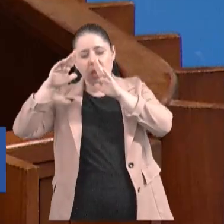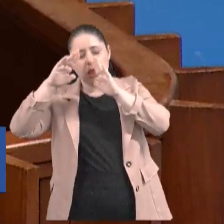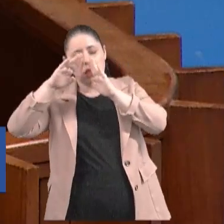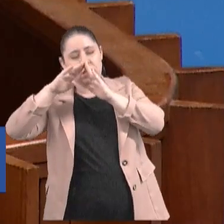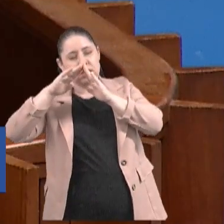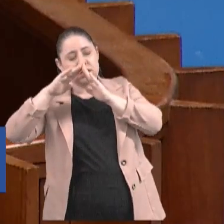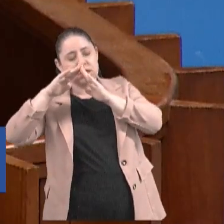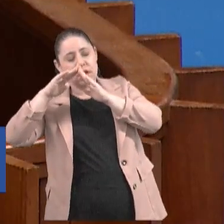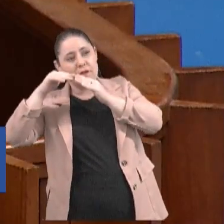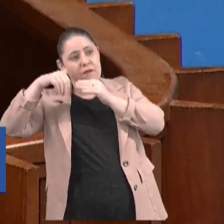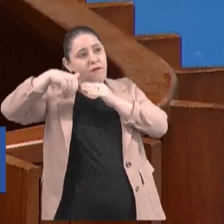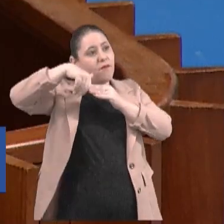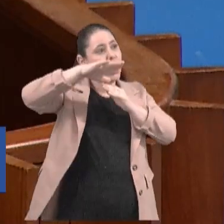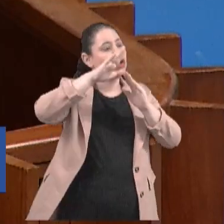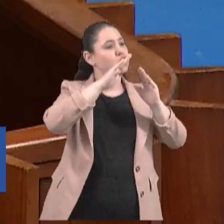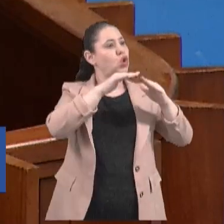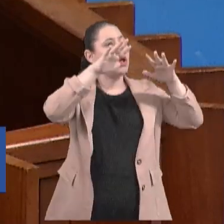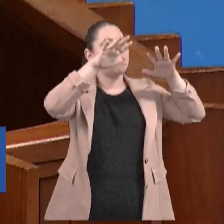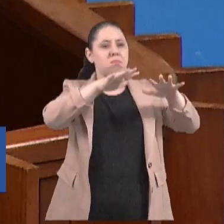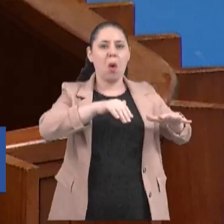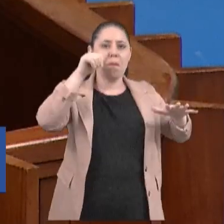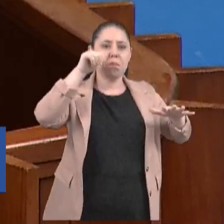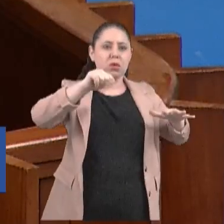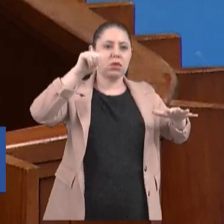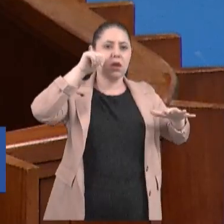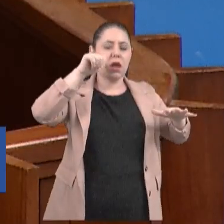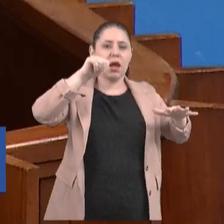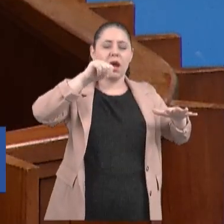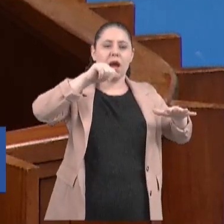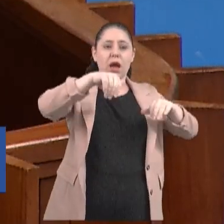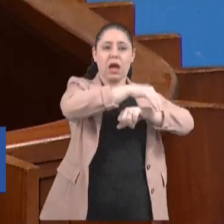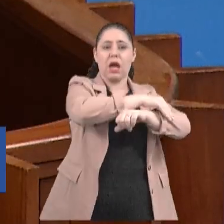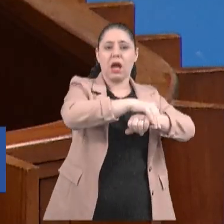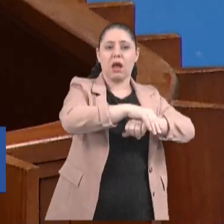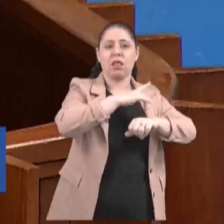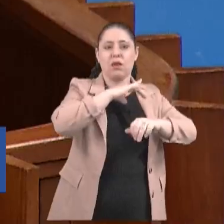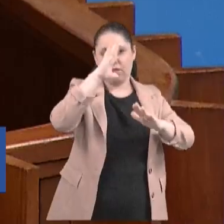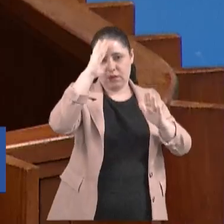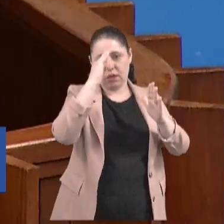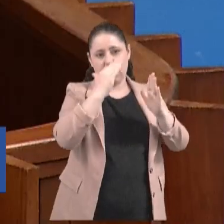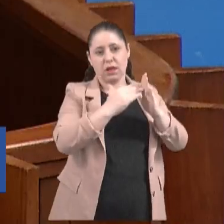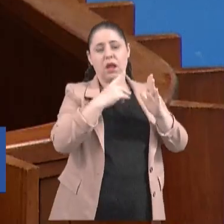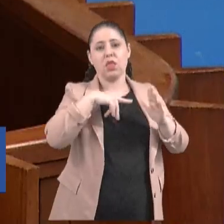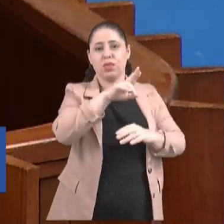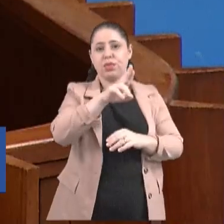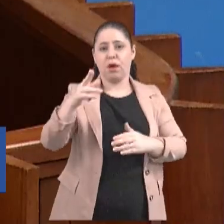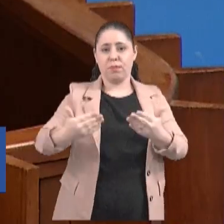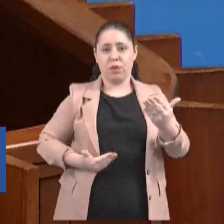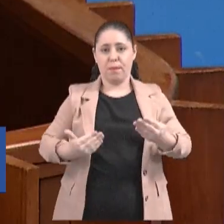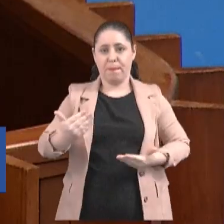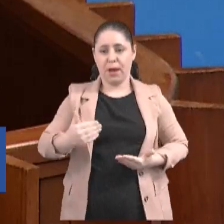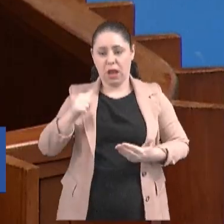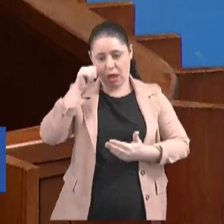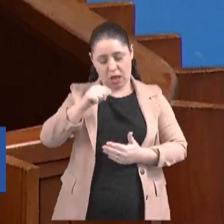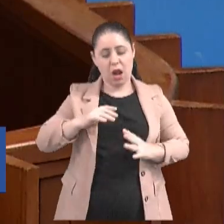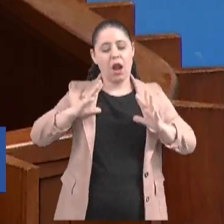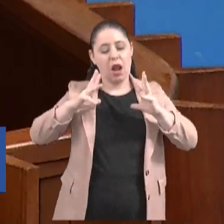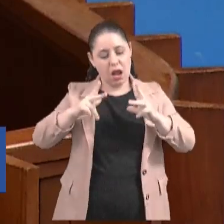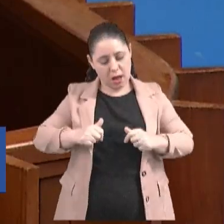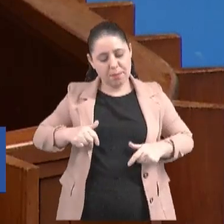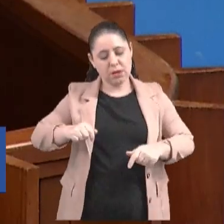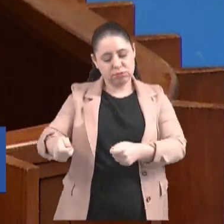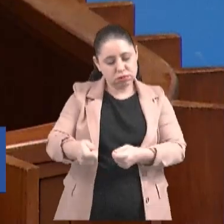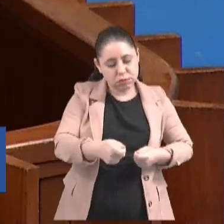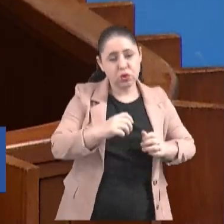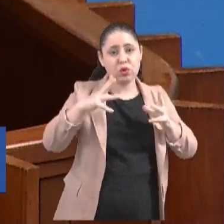casas e foi morar junto ao movimento de pessoal sem teto. Foi quando ela reconheceu. Em nome das domésticas, eu quero aqui também parabenizar